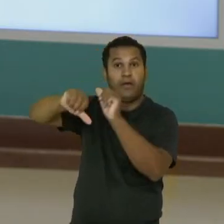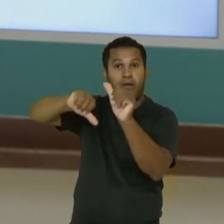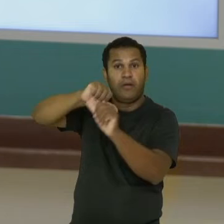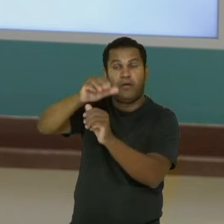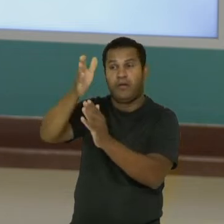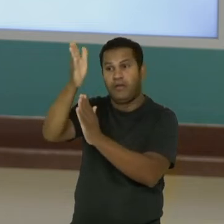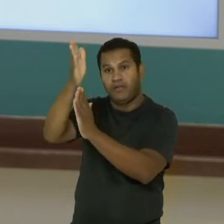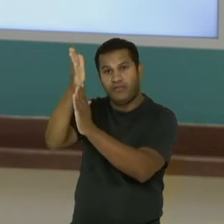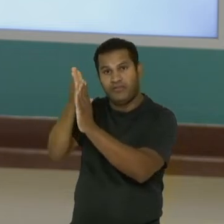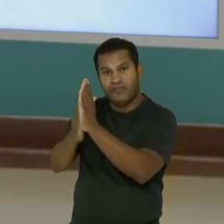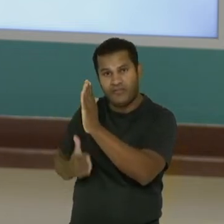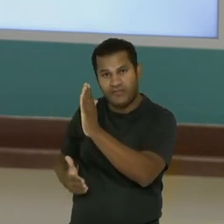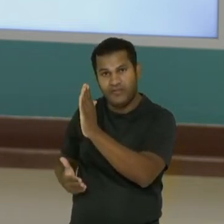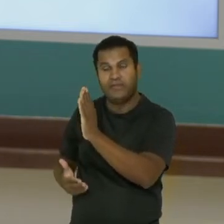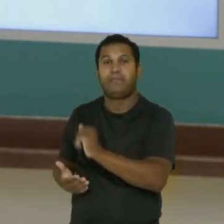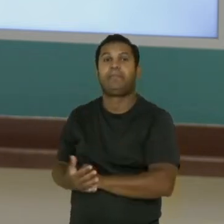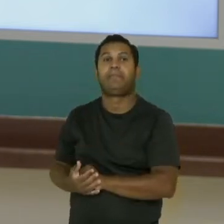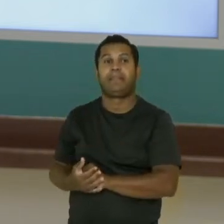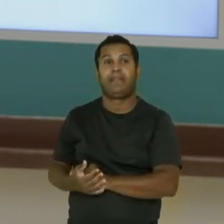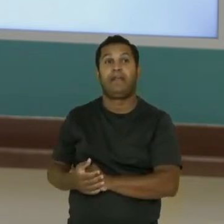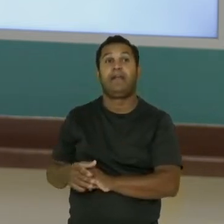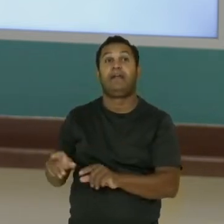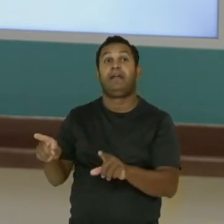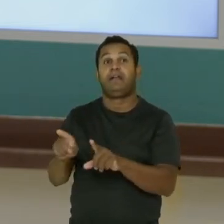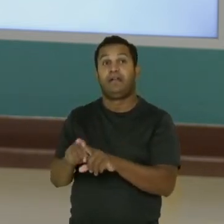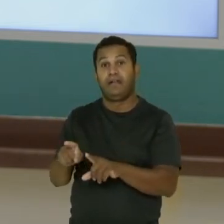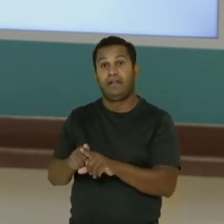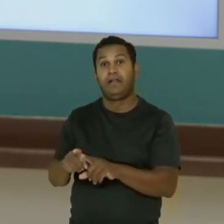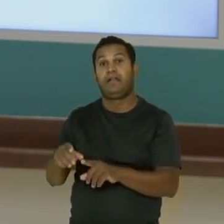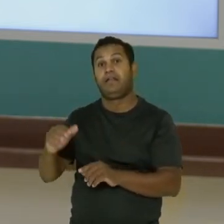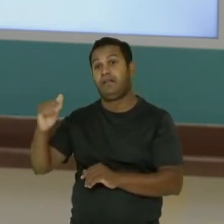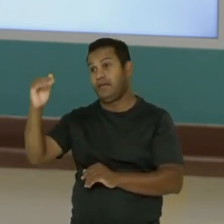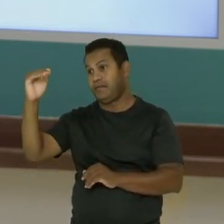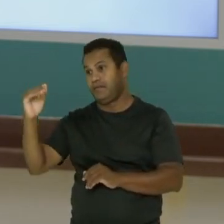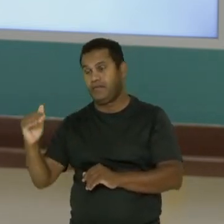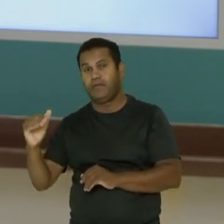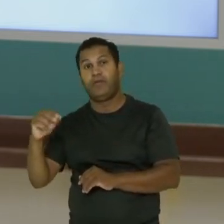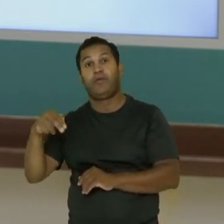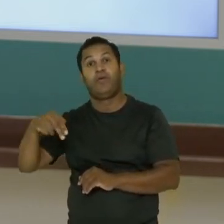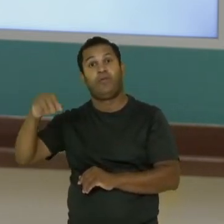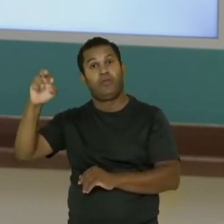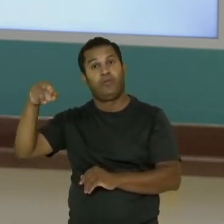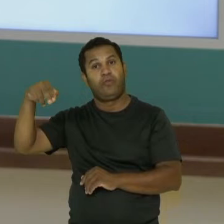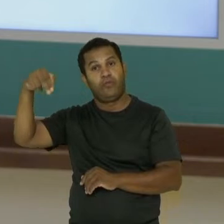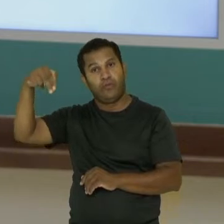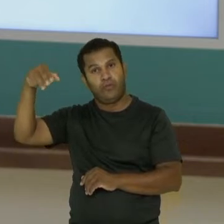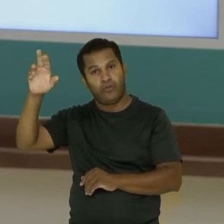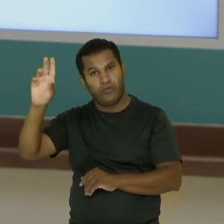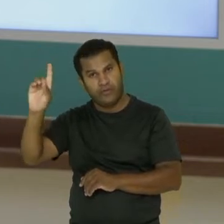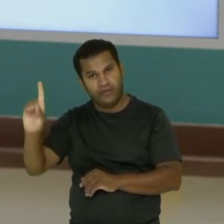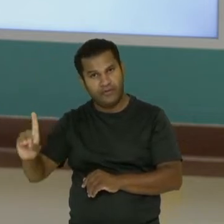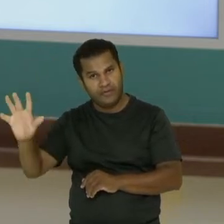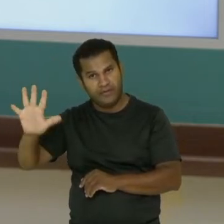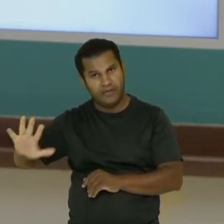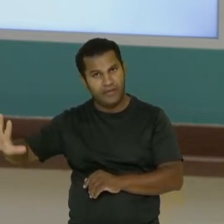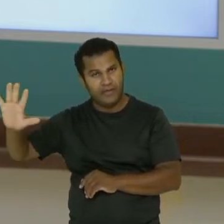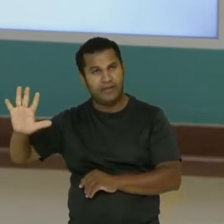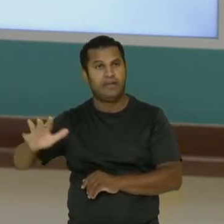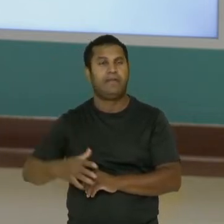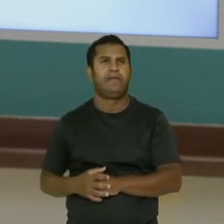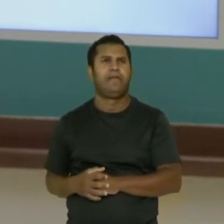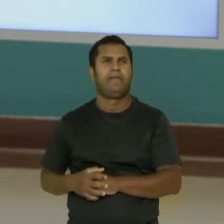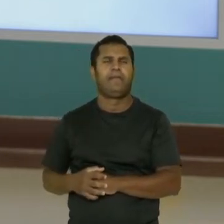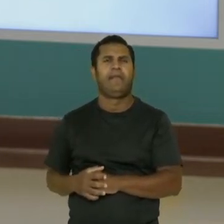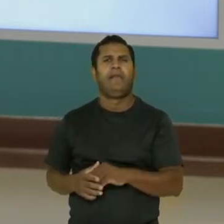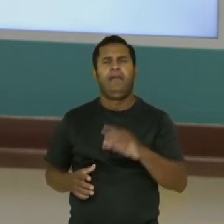nós observamos que existem diferenças entre as divisões e o porquê que elas foram feitas.